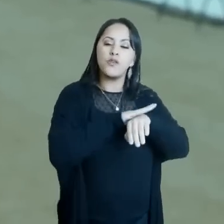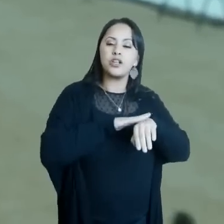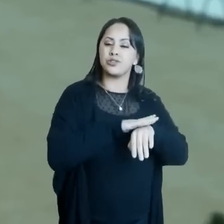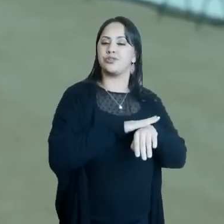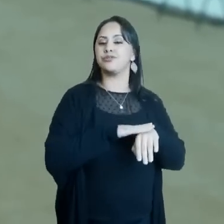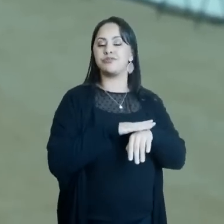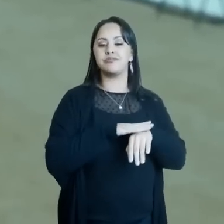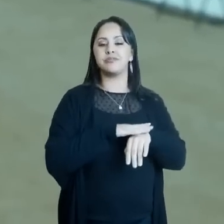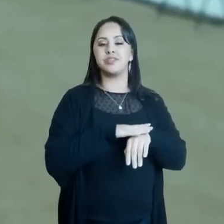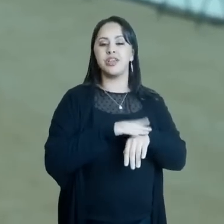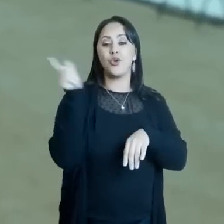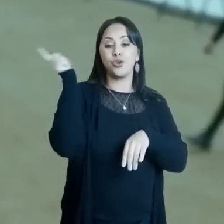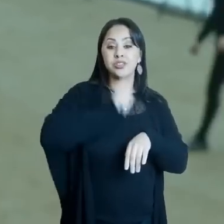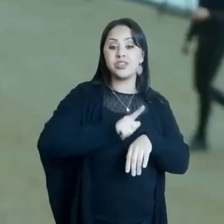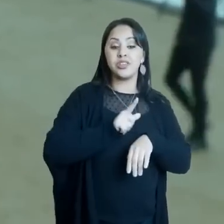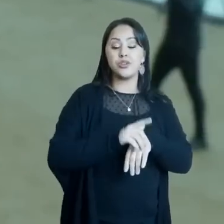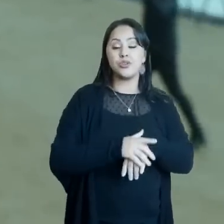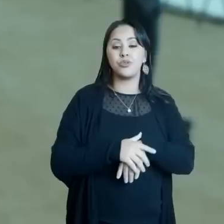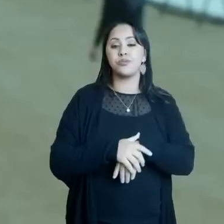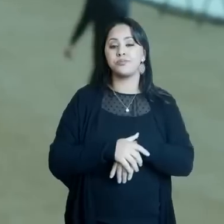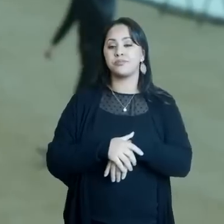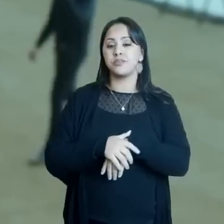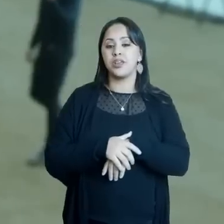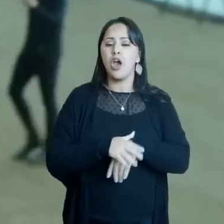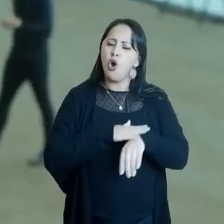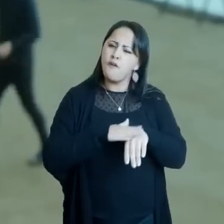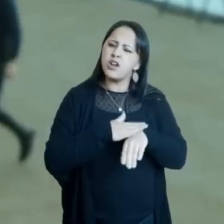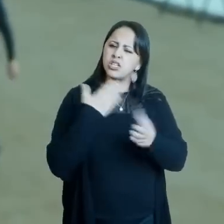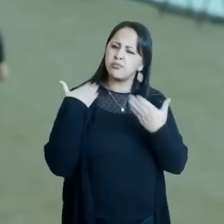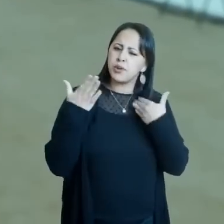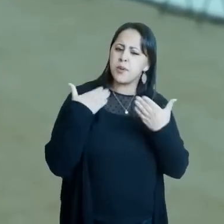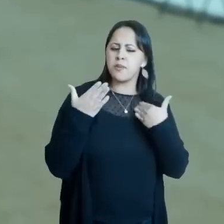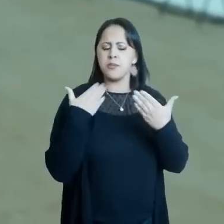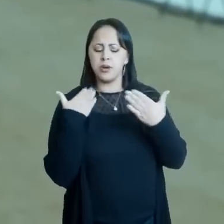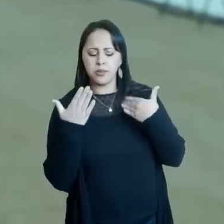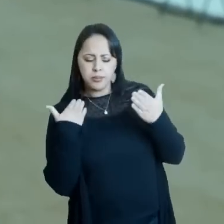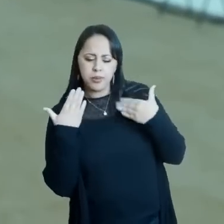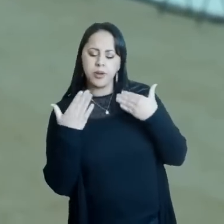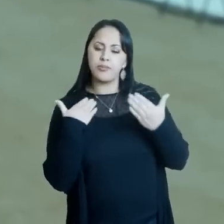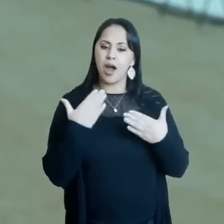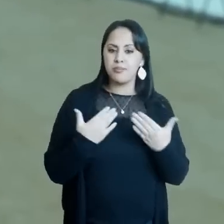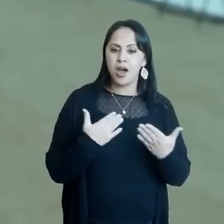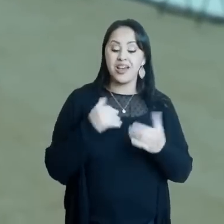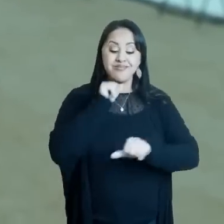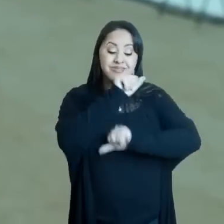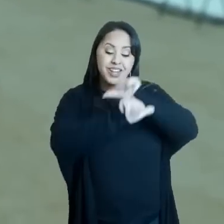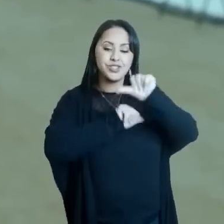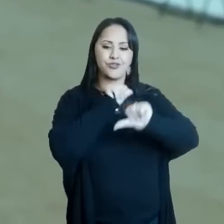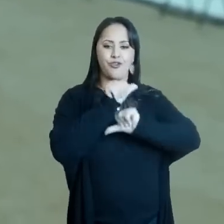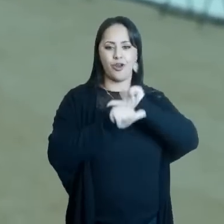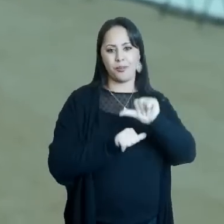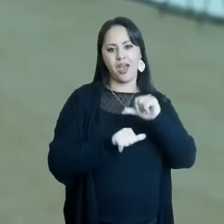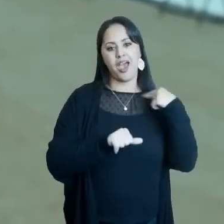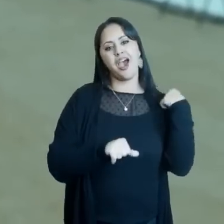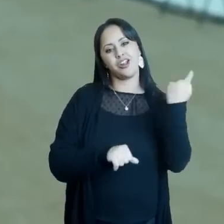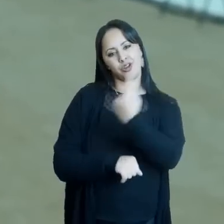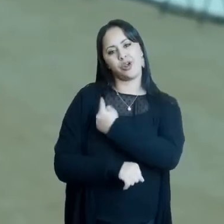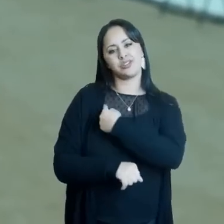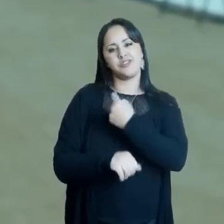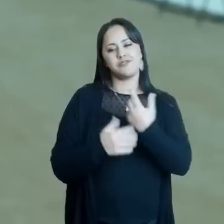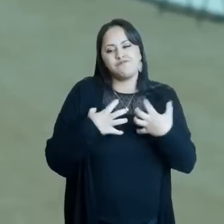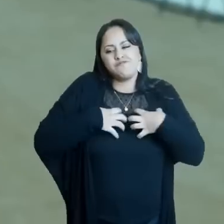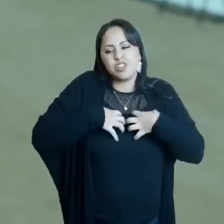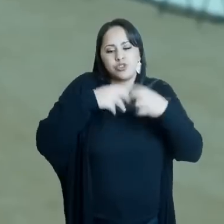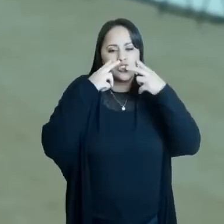gente e conseguiu, através de conversa mesmo, né, de bate-papo, transformar a forma que a gente via as